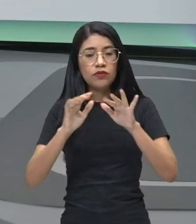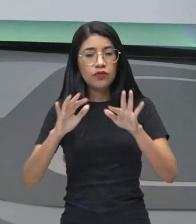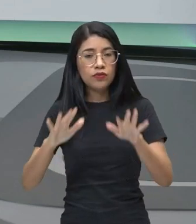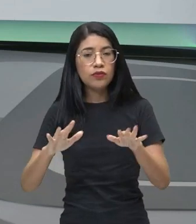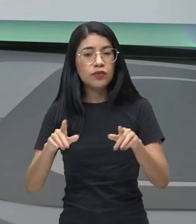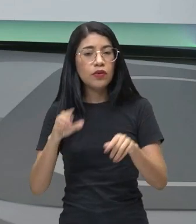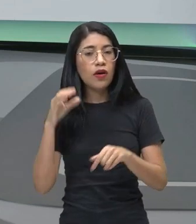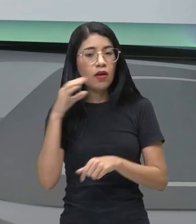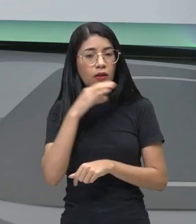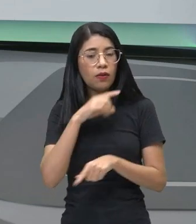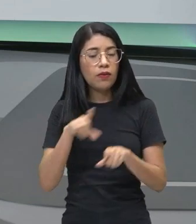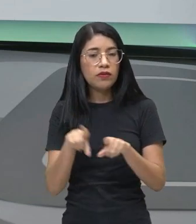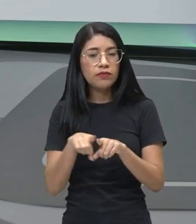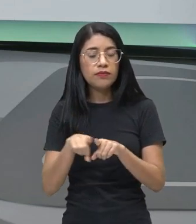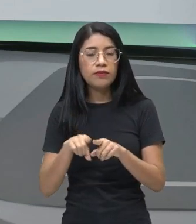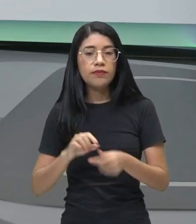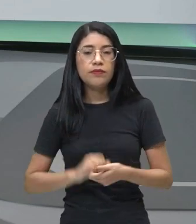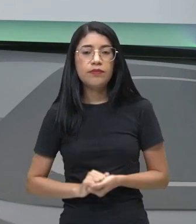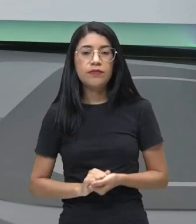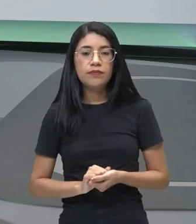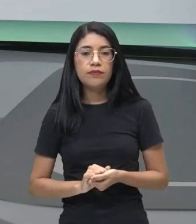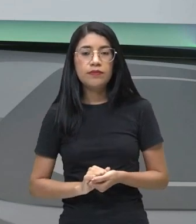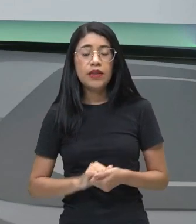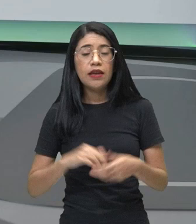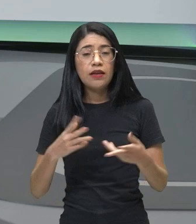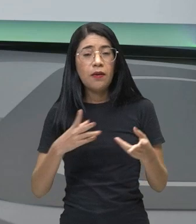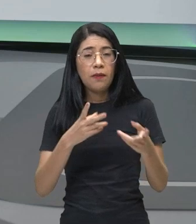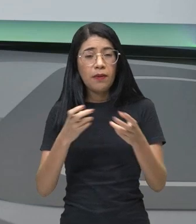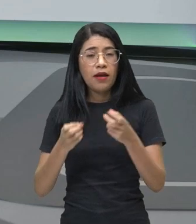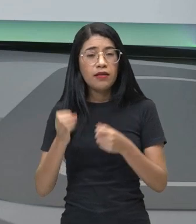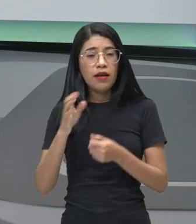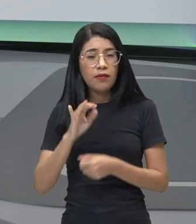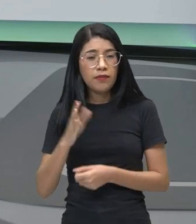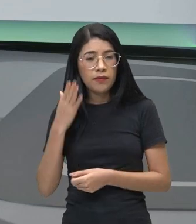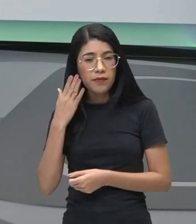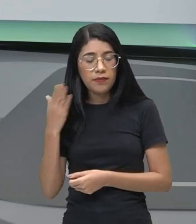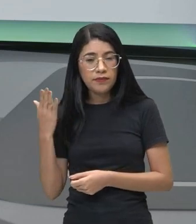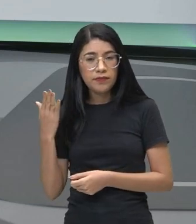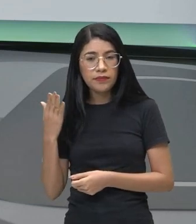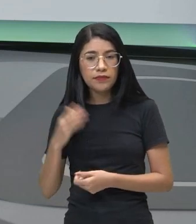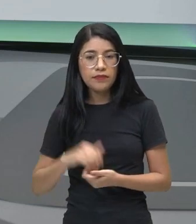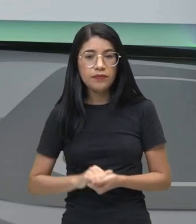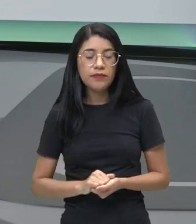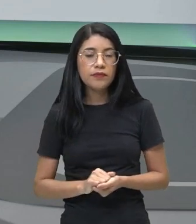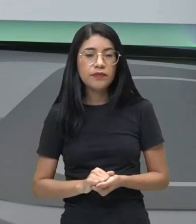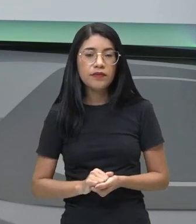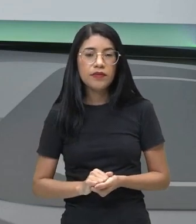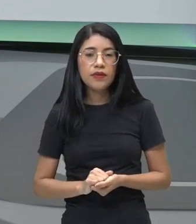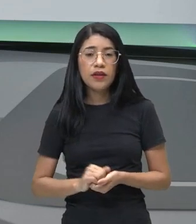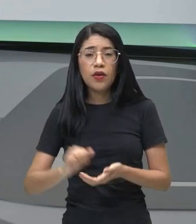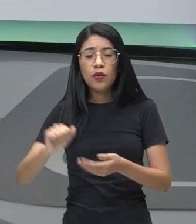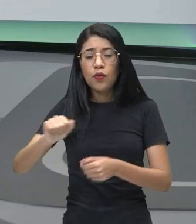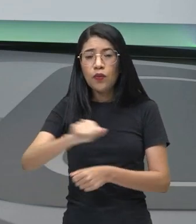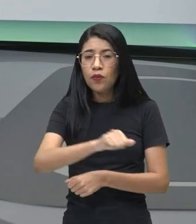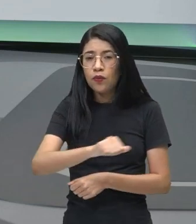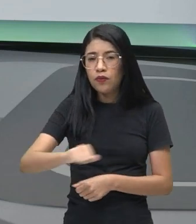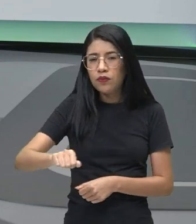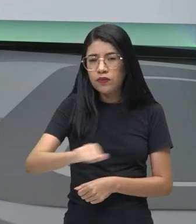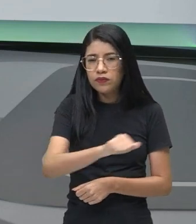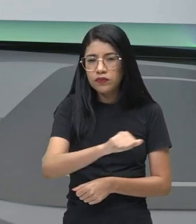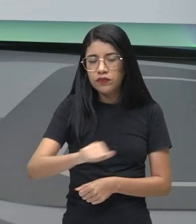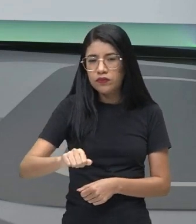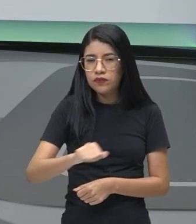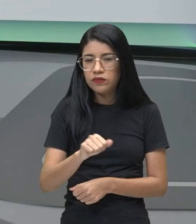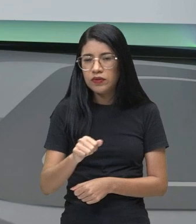de calor. Muito bem, ó. Vejam aí, no nosso caso aí E o ferro. O ferro, se eu